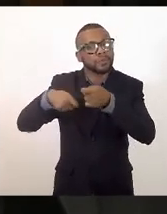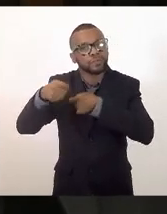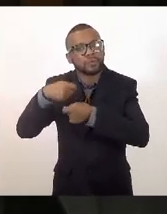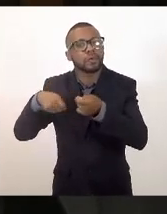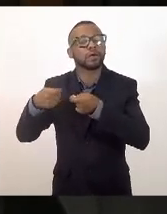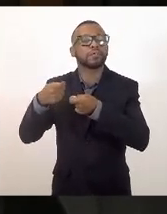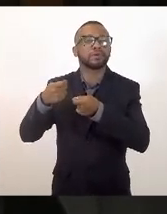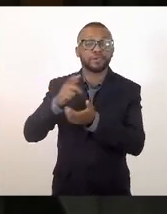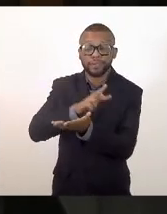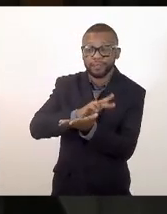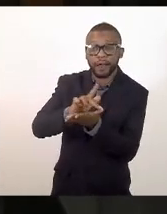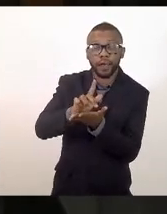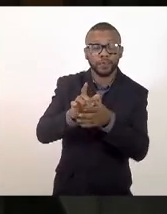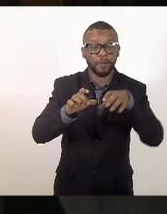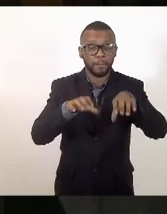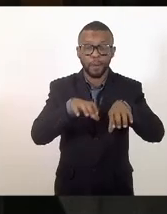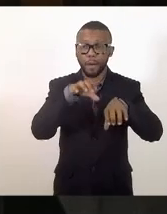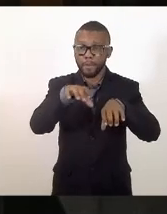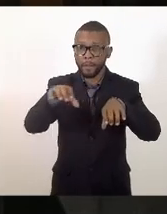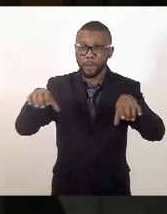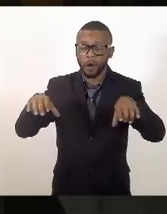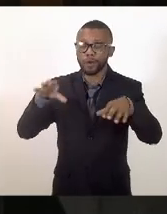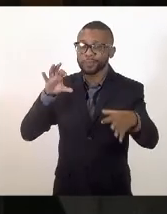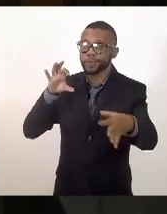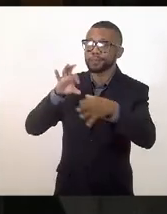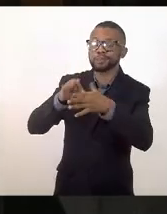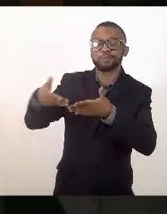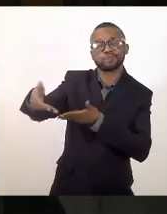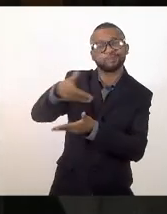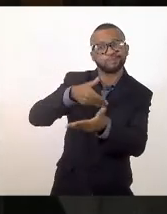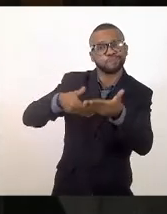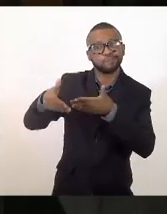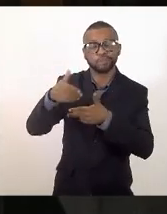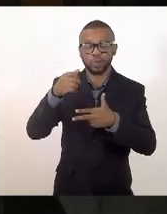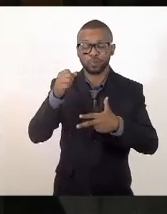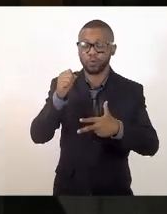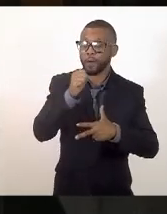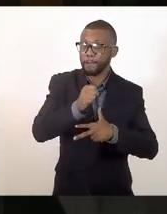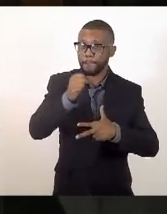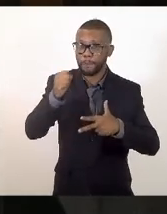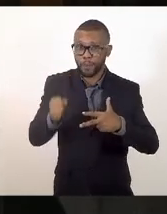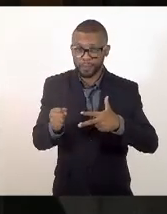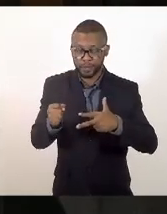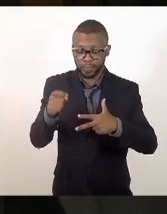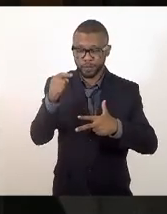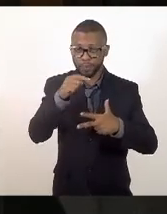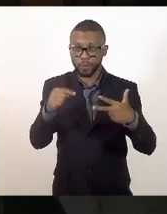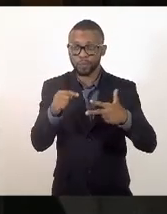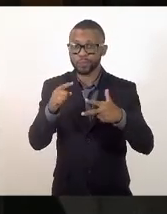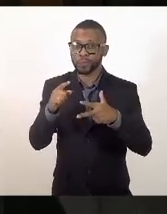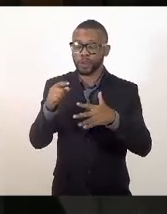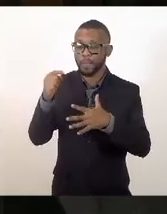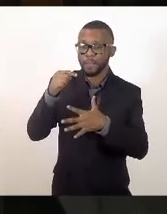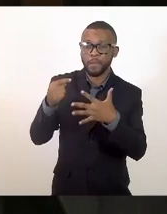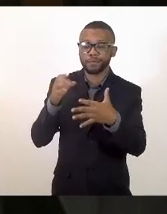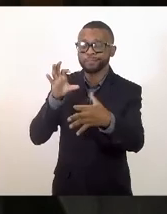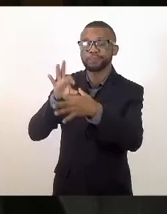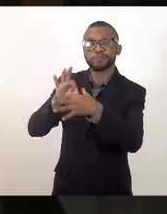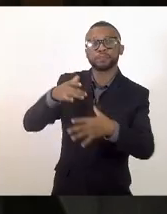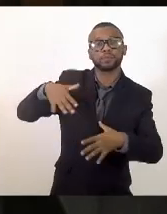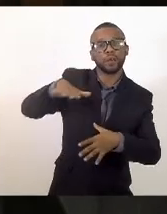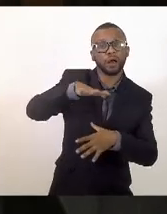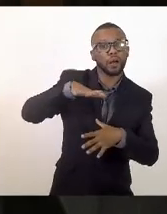indireta, da interlocução com os outros poderes, da elaboração do orçamento, tudo o que compete no âmbito do Estado do